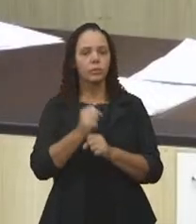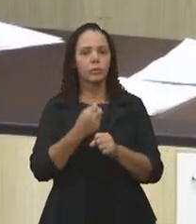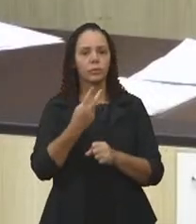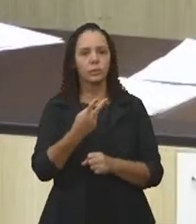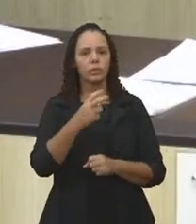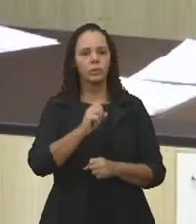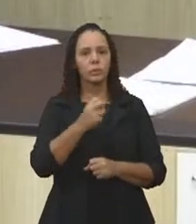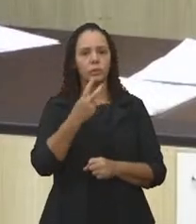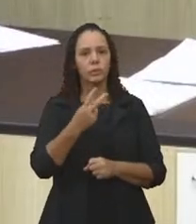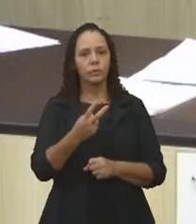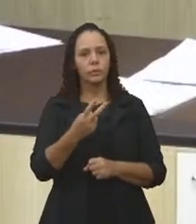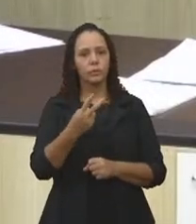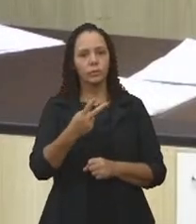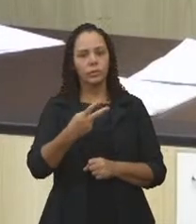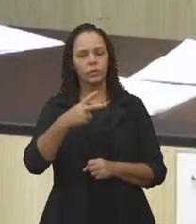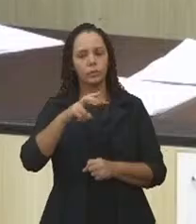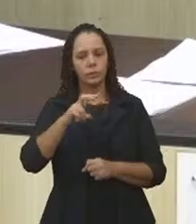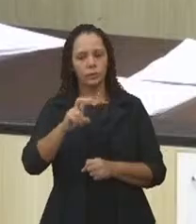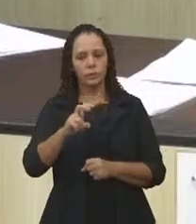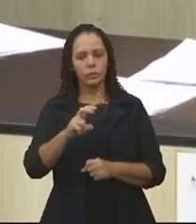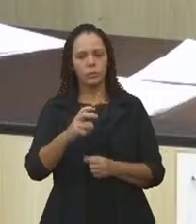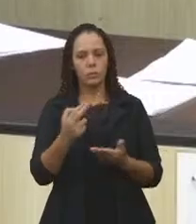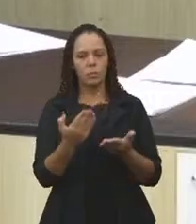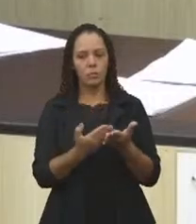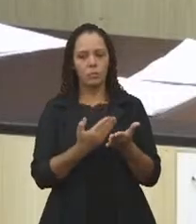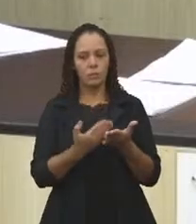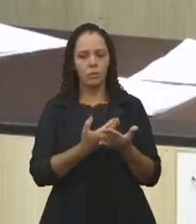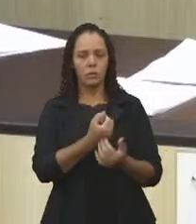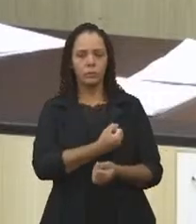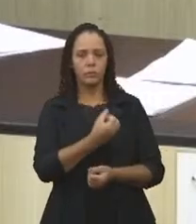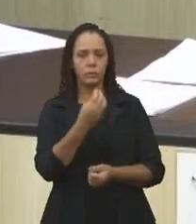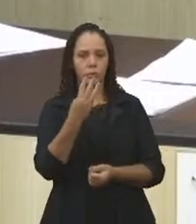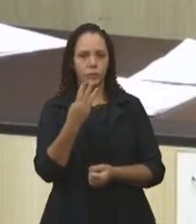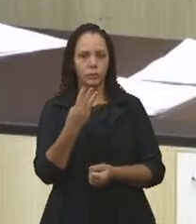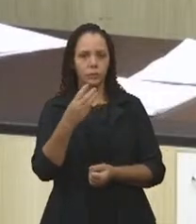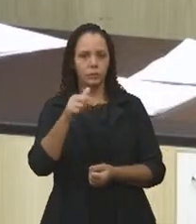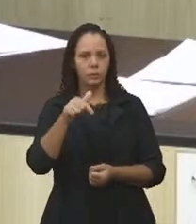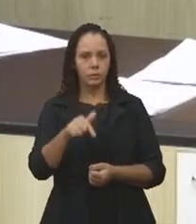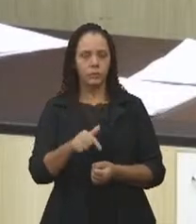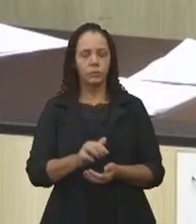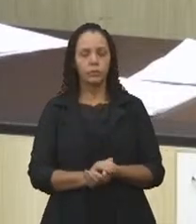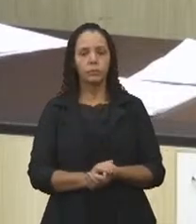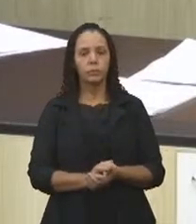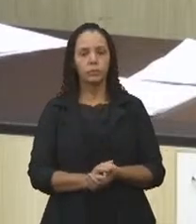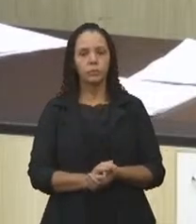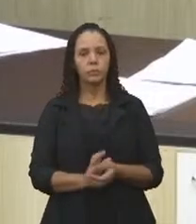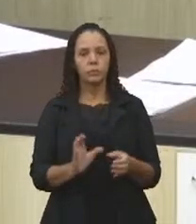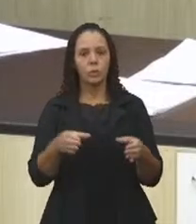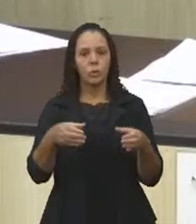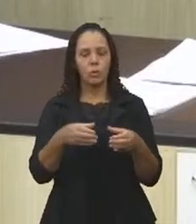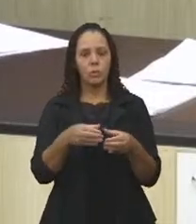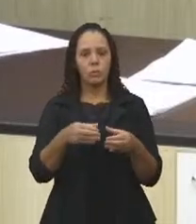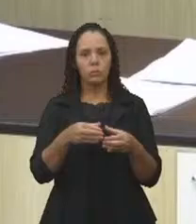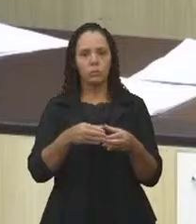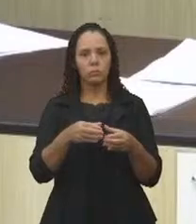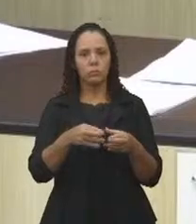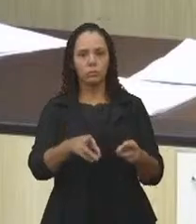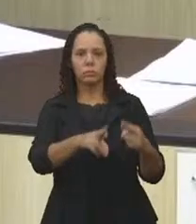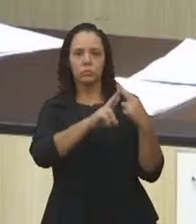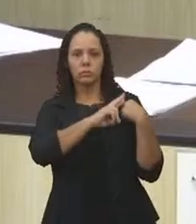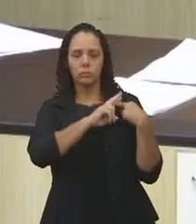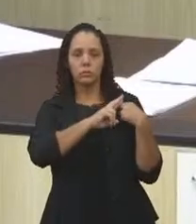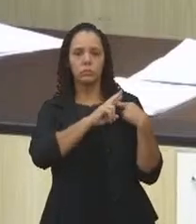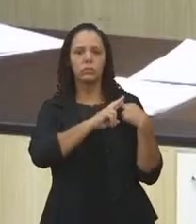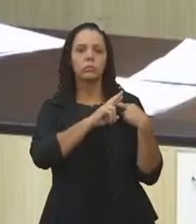página 37. Registro que a audiência pública é conduzida pela Comissão Permanente de Finanças e